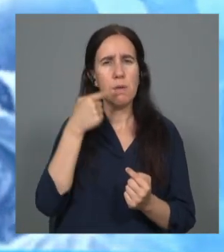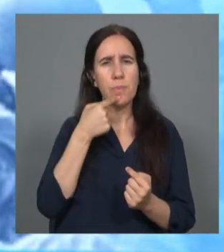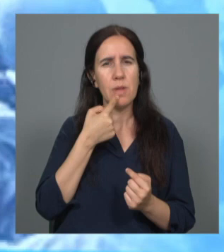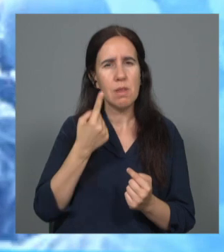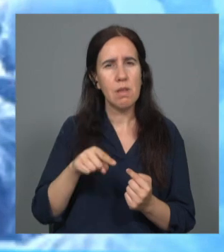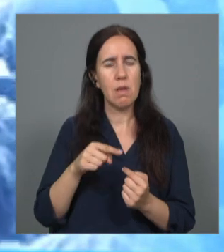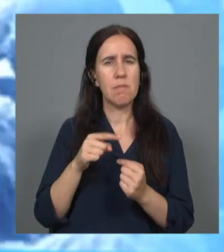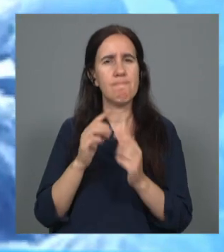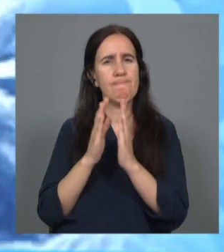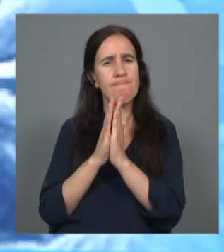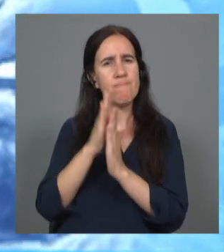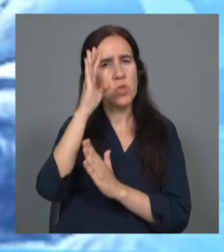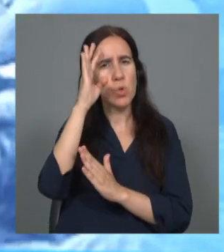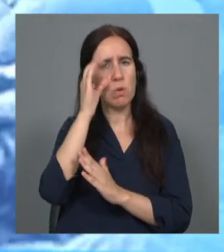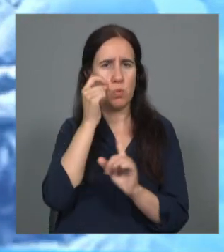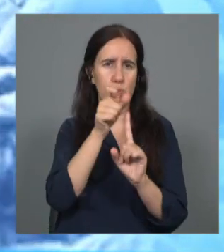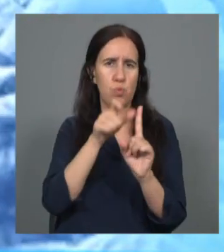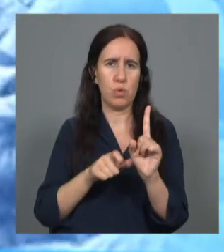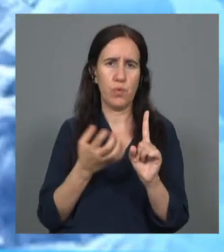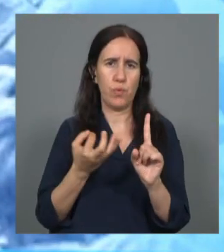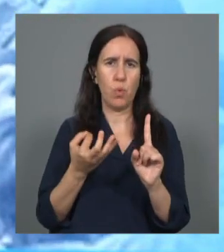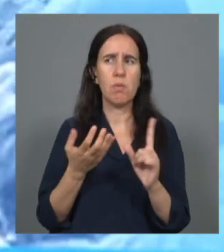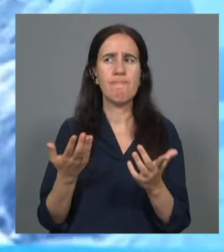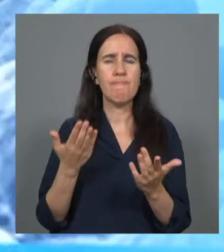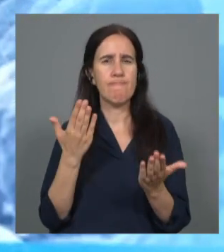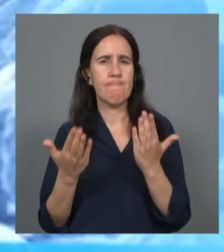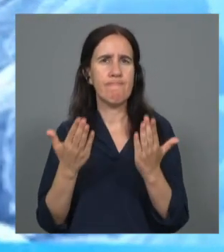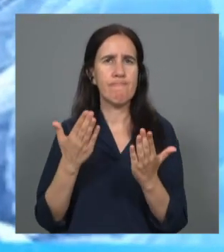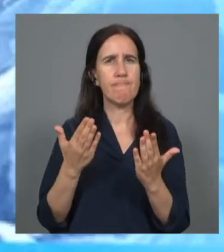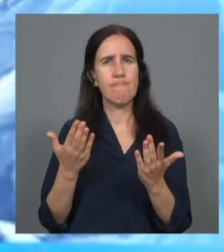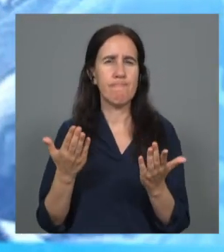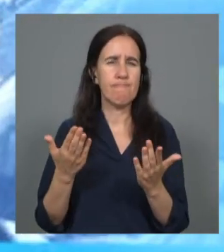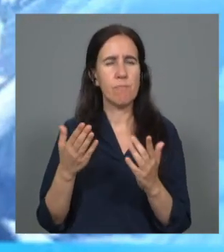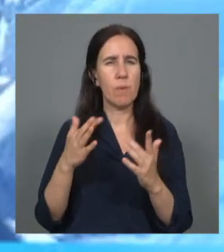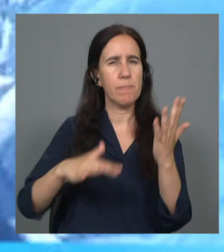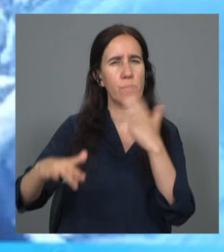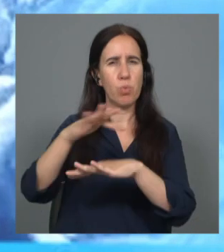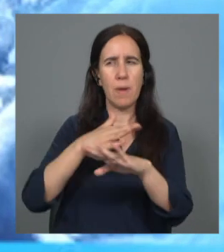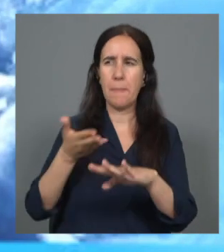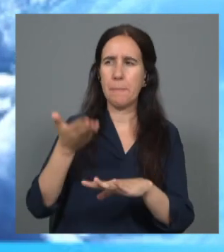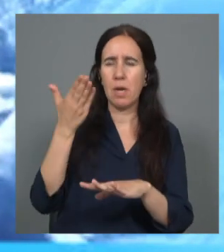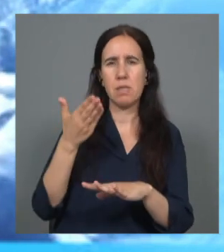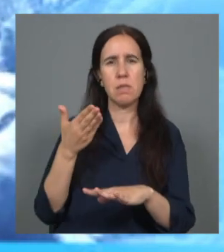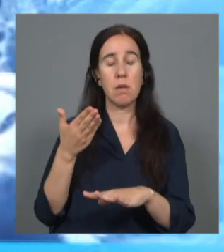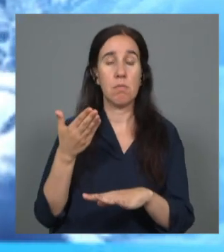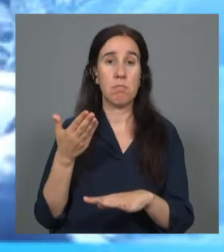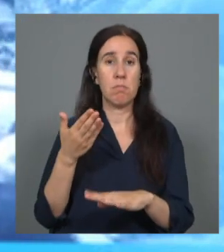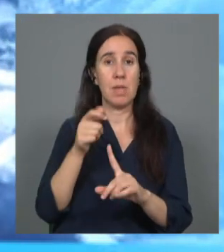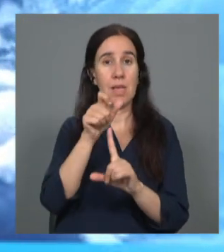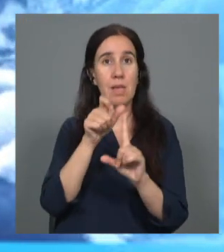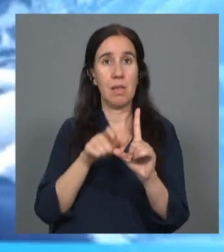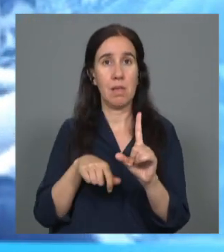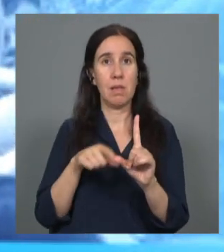daquilo que ele foi, fazendo um bocadinho o contraponto a esta dimensão mais popular, em que o António acaba por